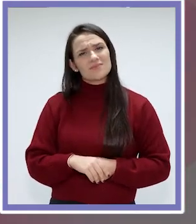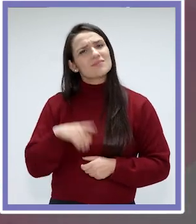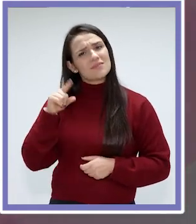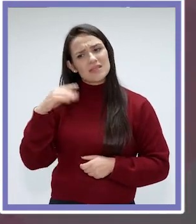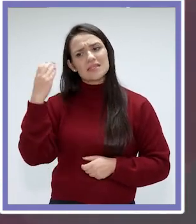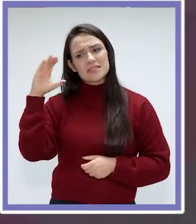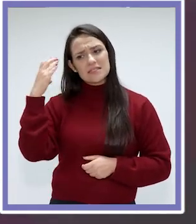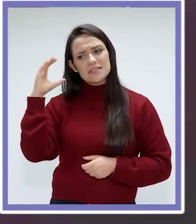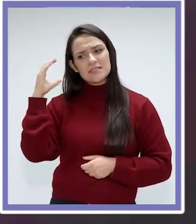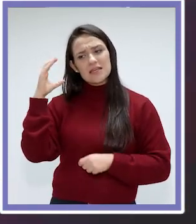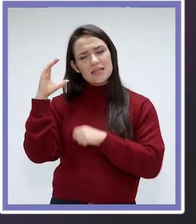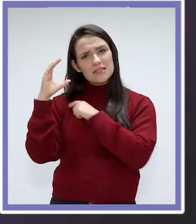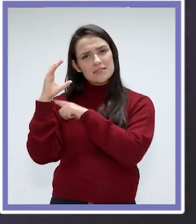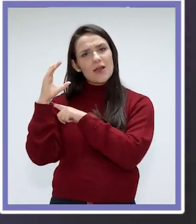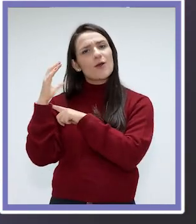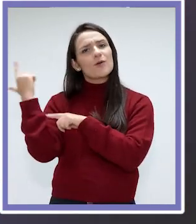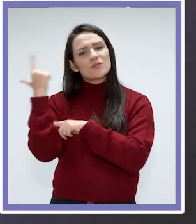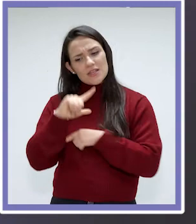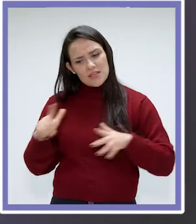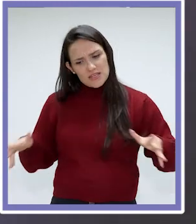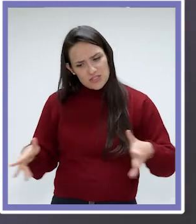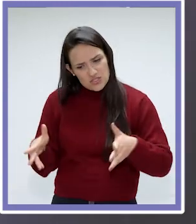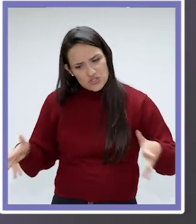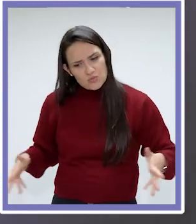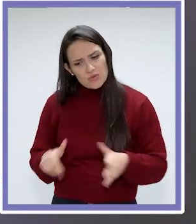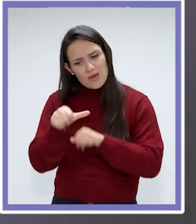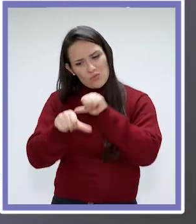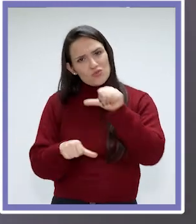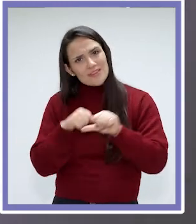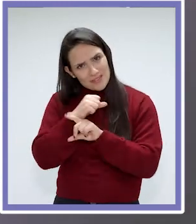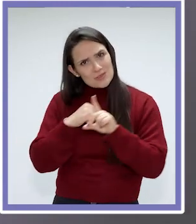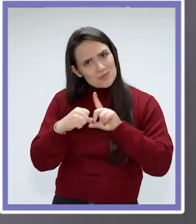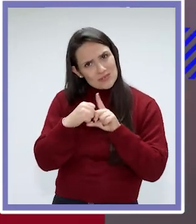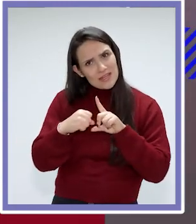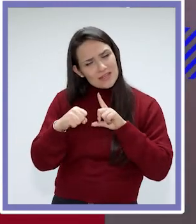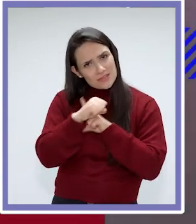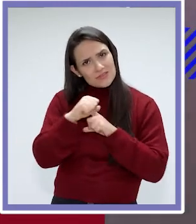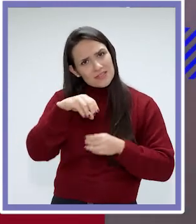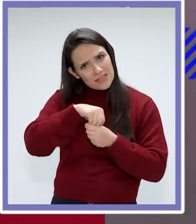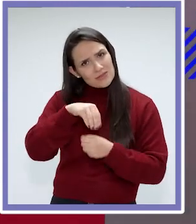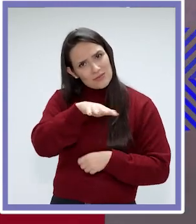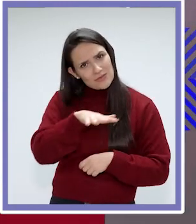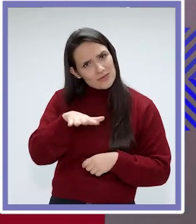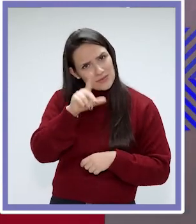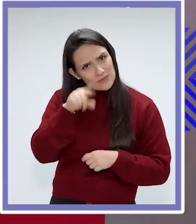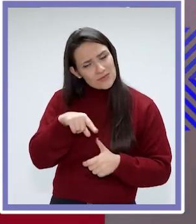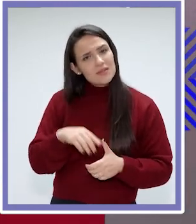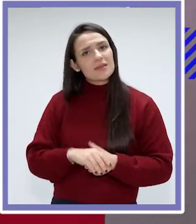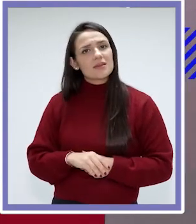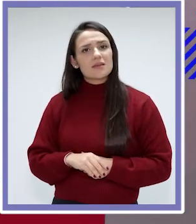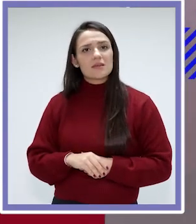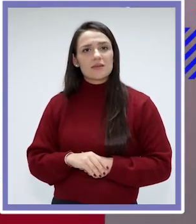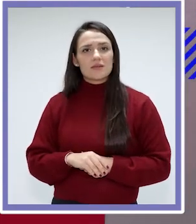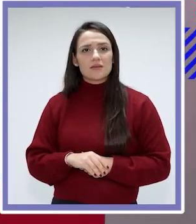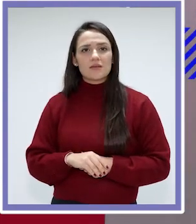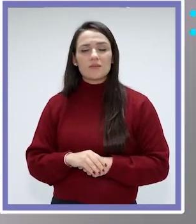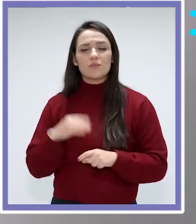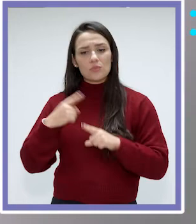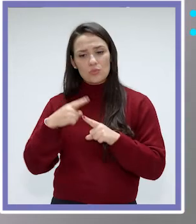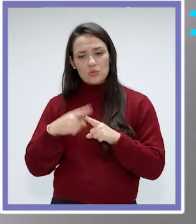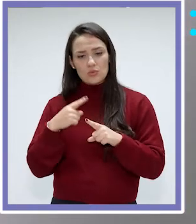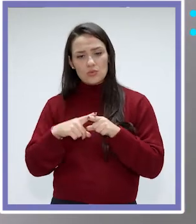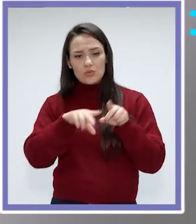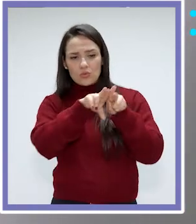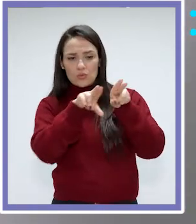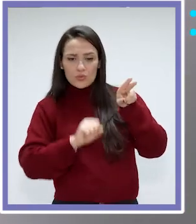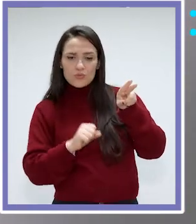forma, cumprindo o seu papel também de provocar mudanças nas realidades locais, ainda mais a UEMS, até enquanto uma universidade